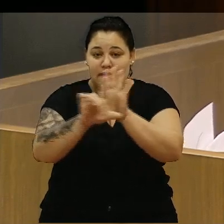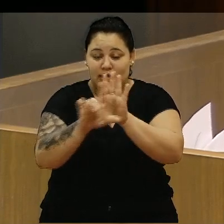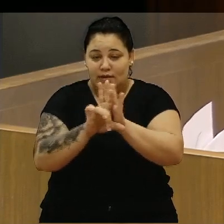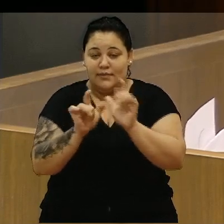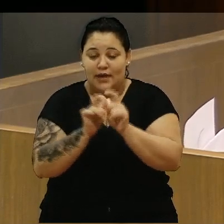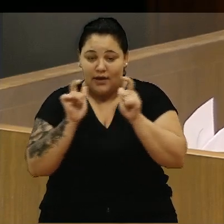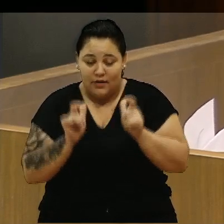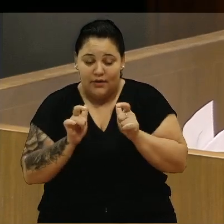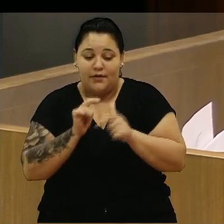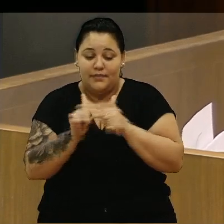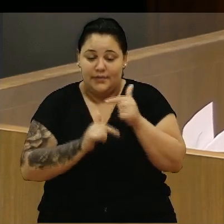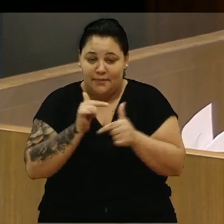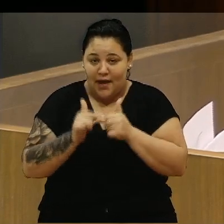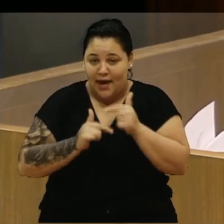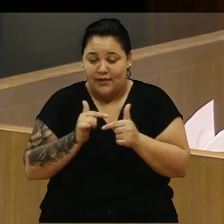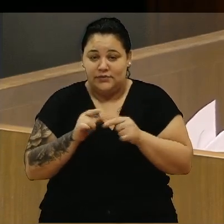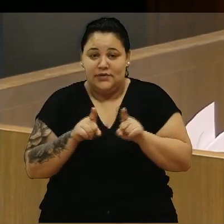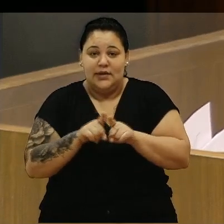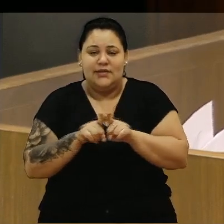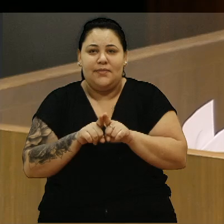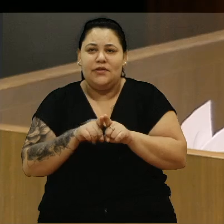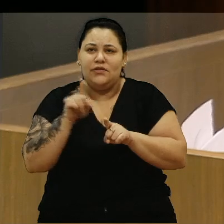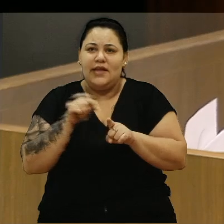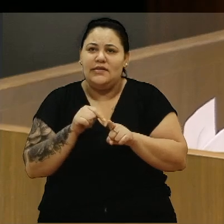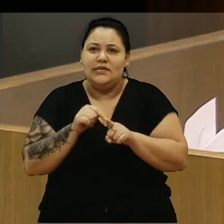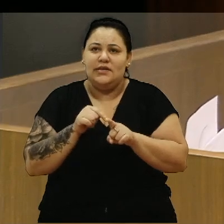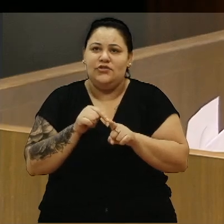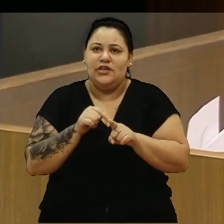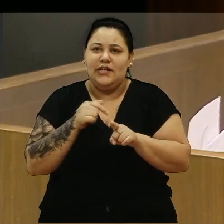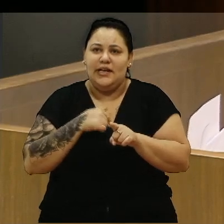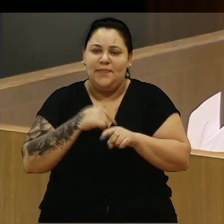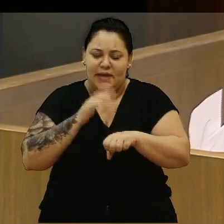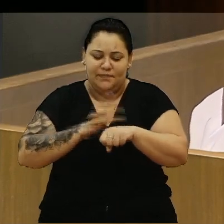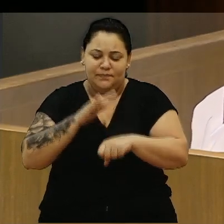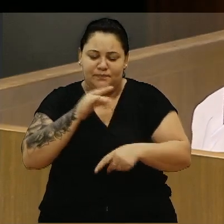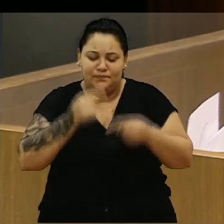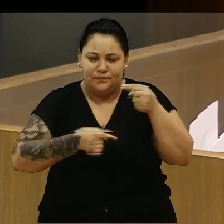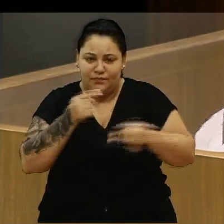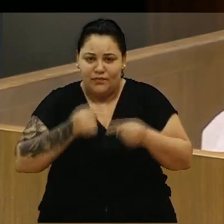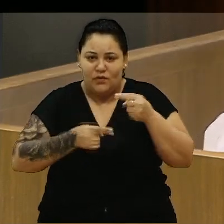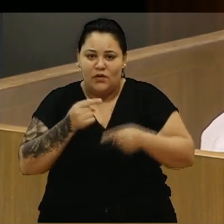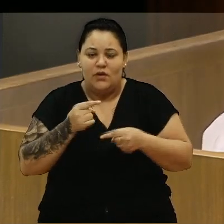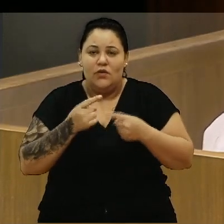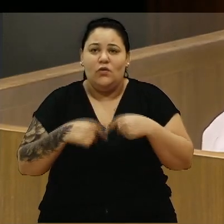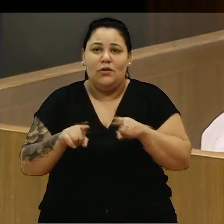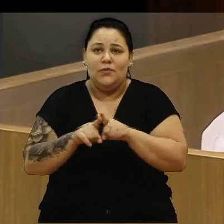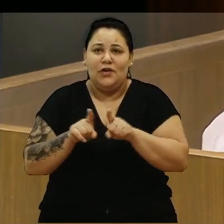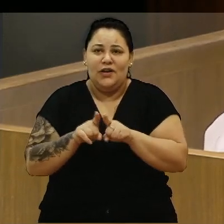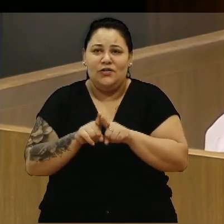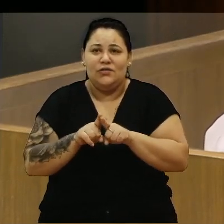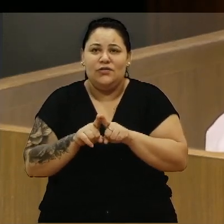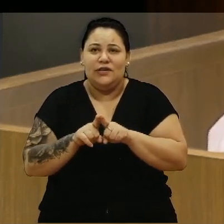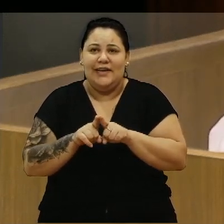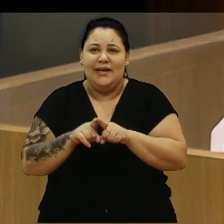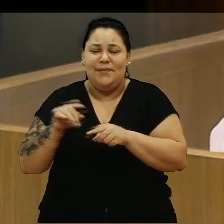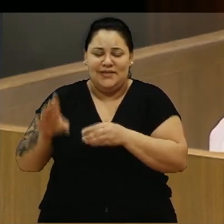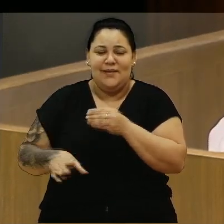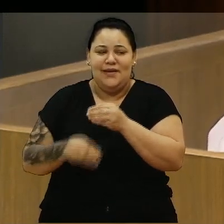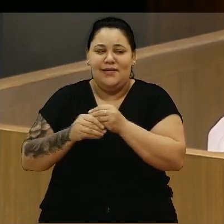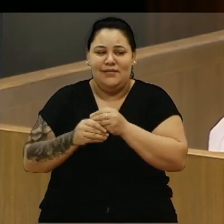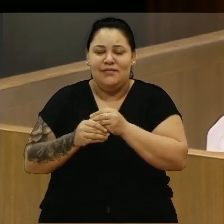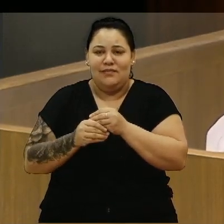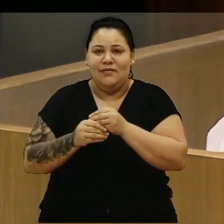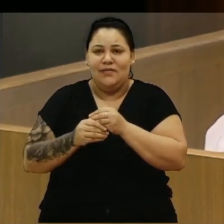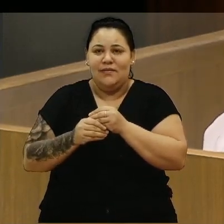Servidor, mas a gente pretende mais fazer esse debate dessa forma educativa. Sua parte, vereadora